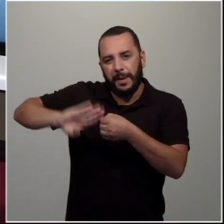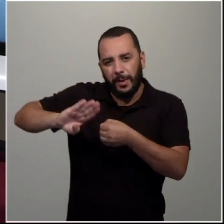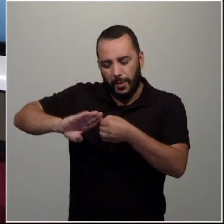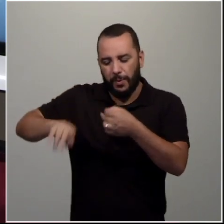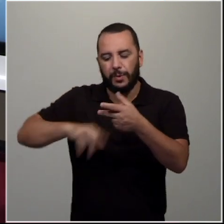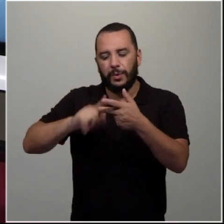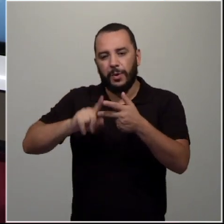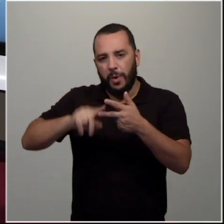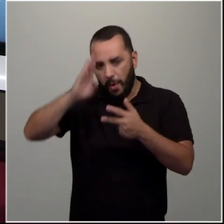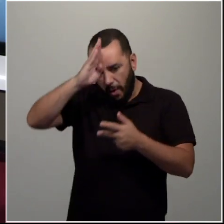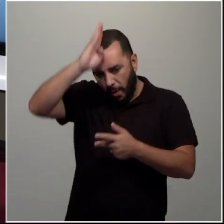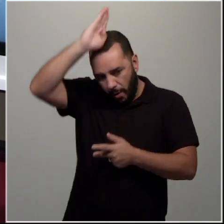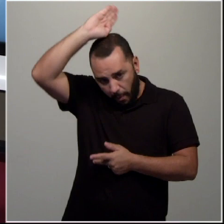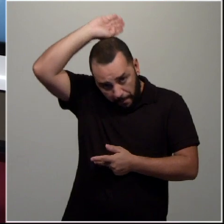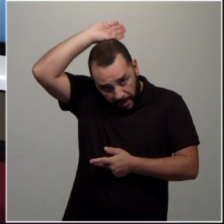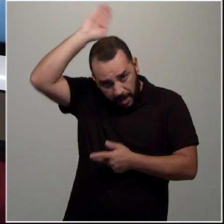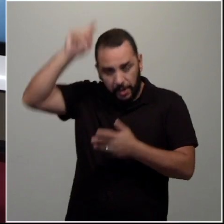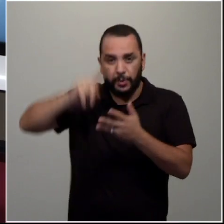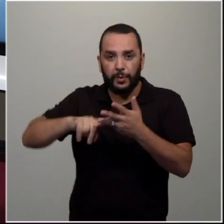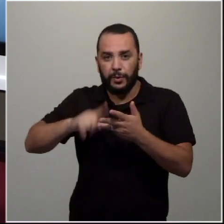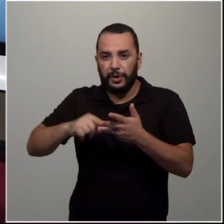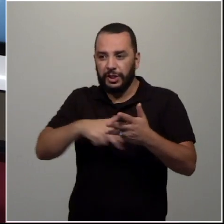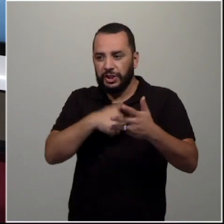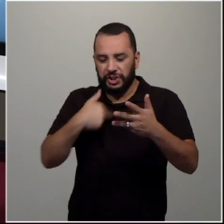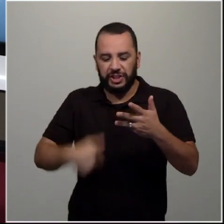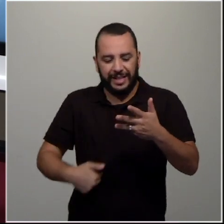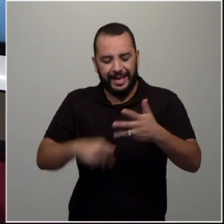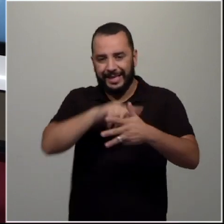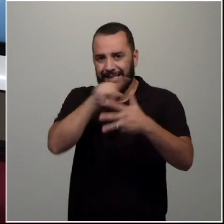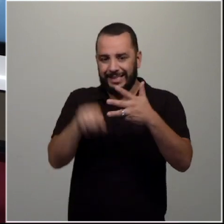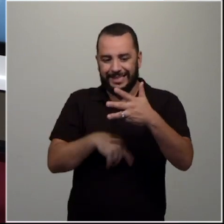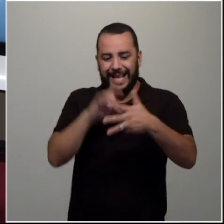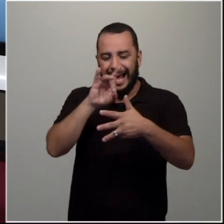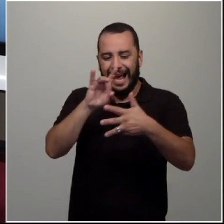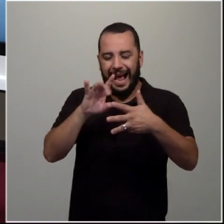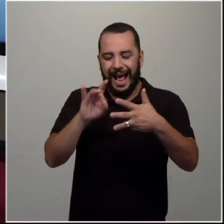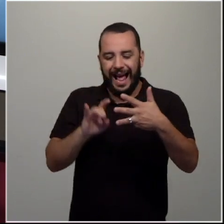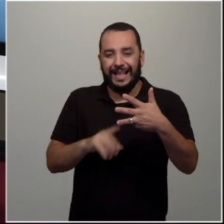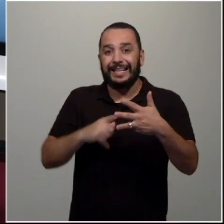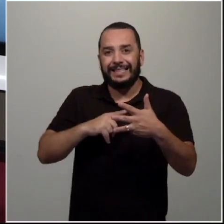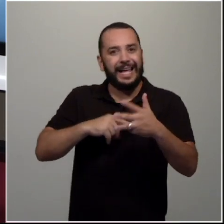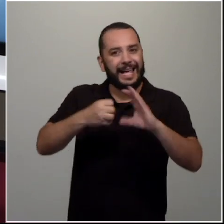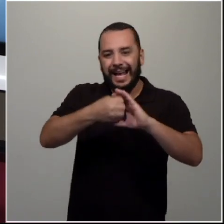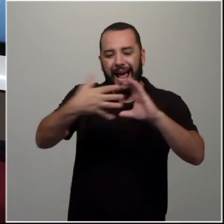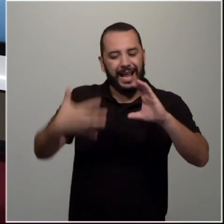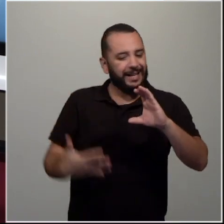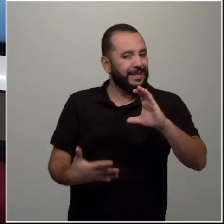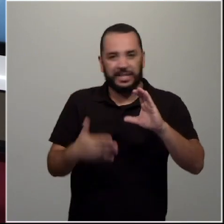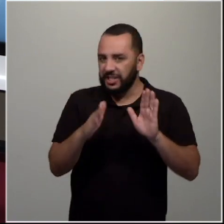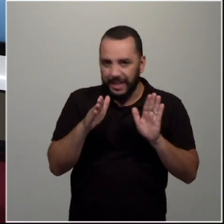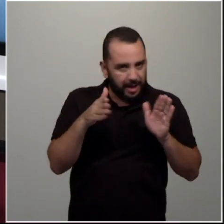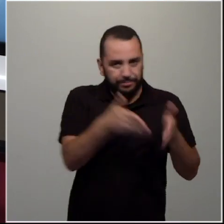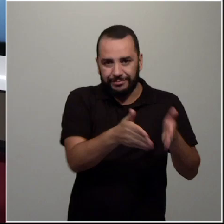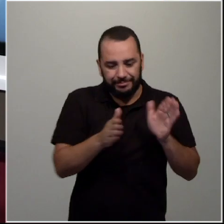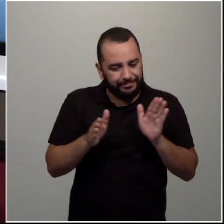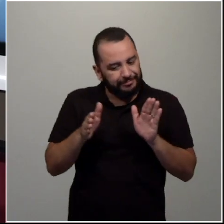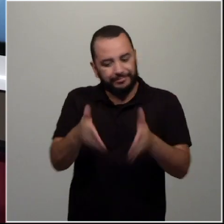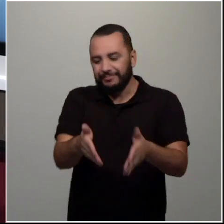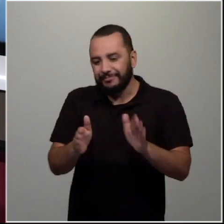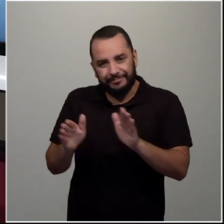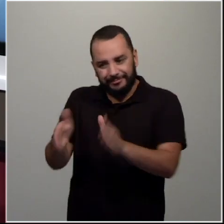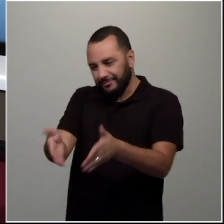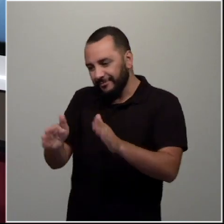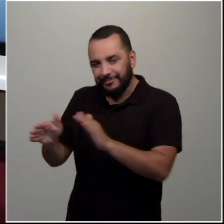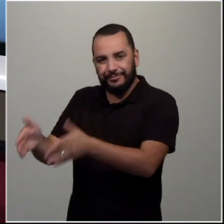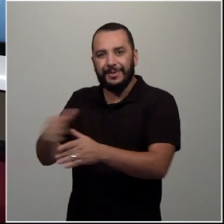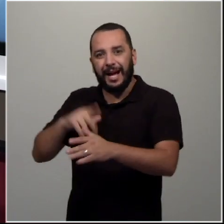romano e do chinês veja cada um desses sistemas de numeração possui características específicas o fato de